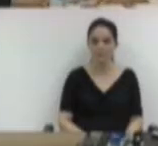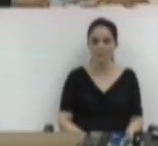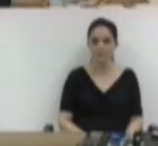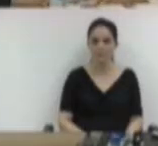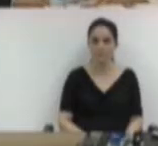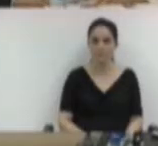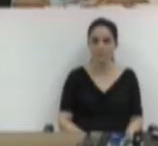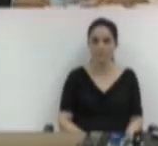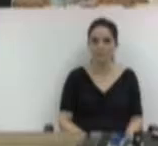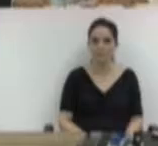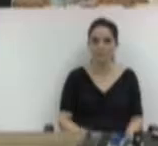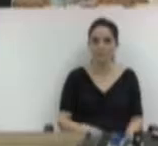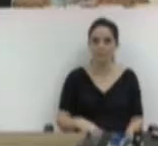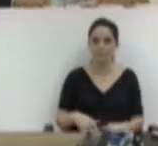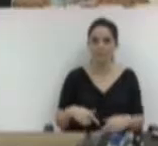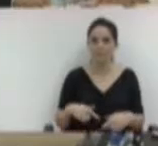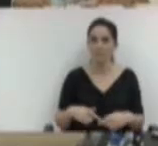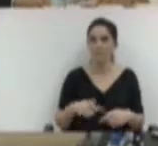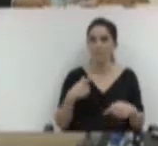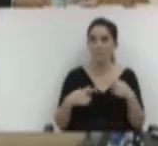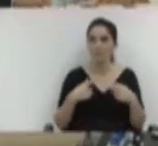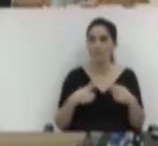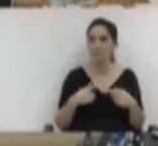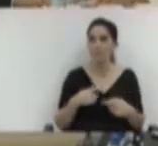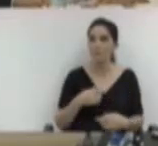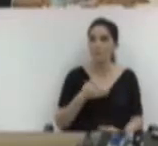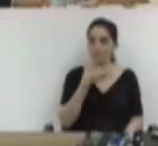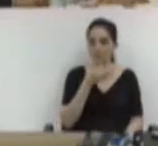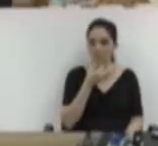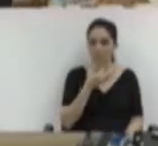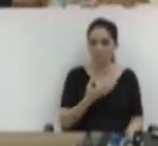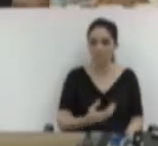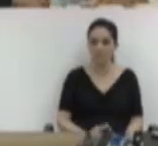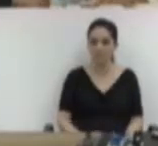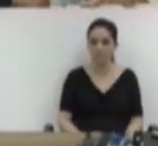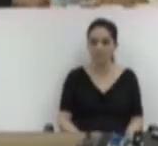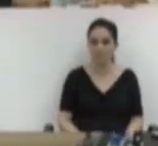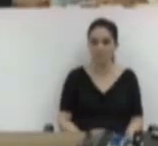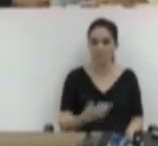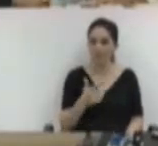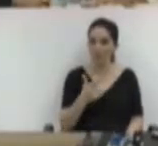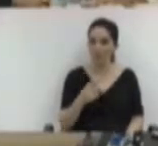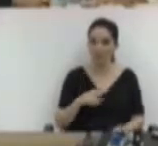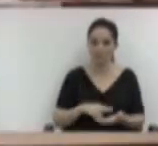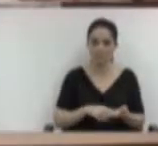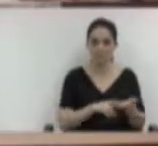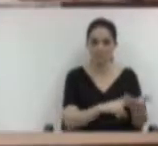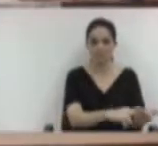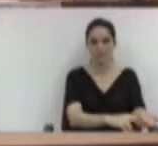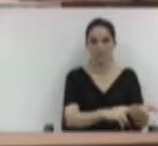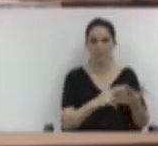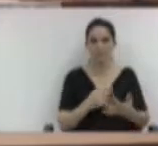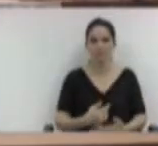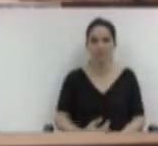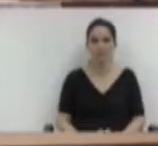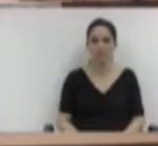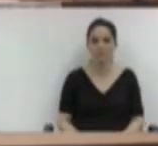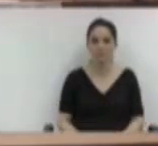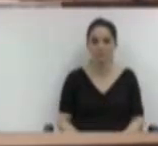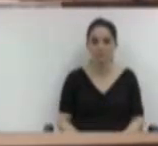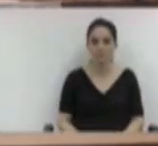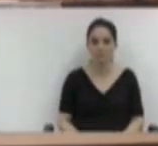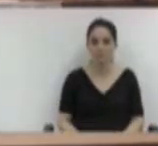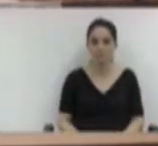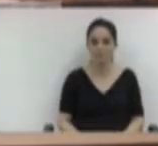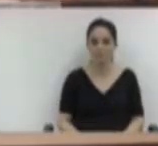928/2015. Vereador Antônio Franco de Moraes, está em discussão. Não havendo quem queira, encaminhe-se ao Poder